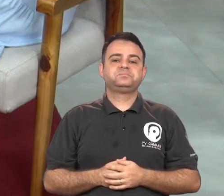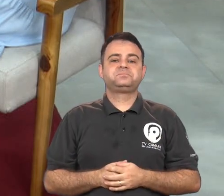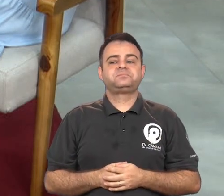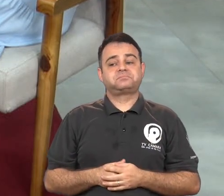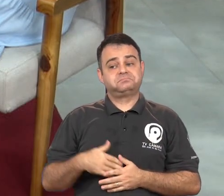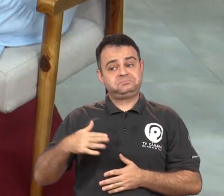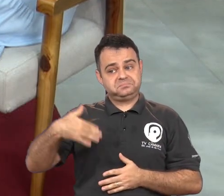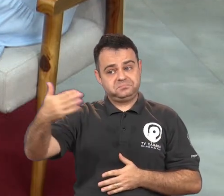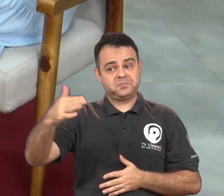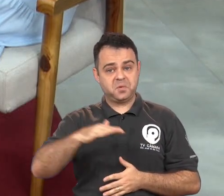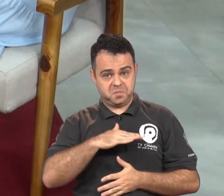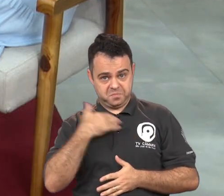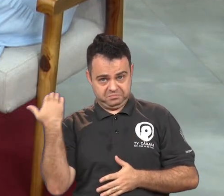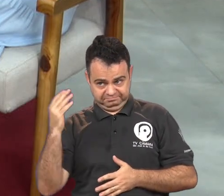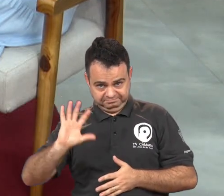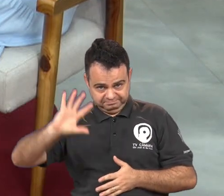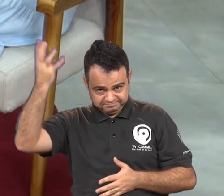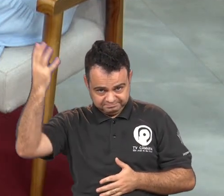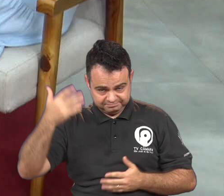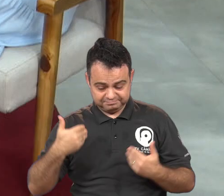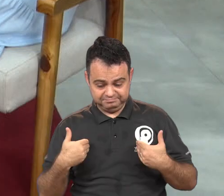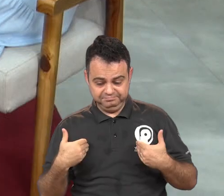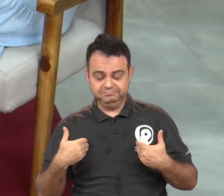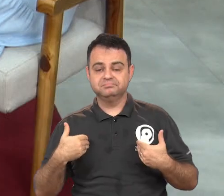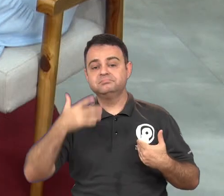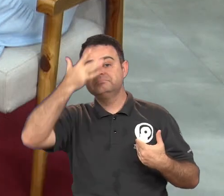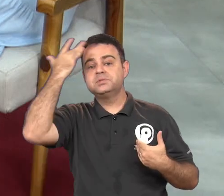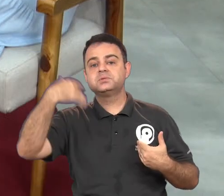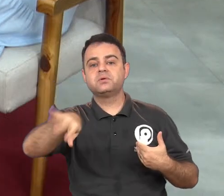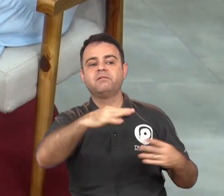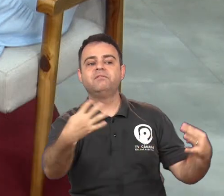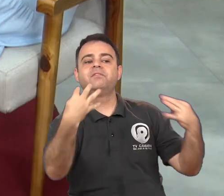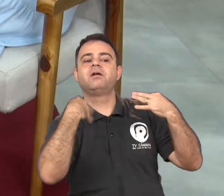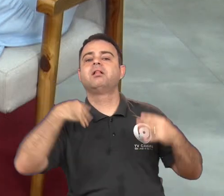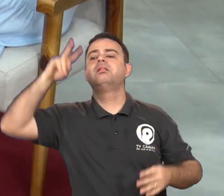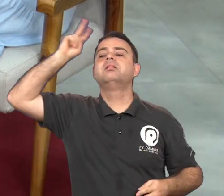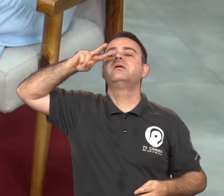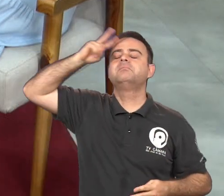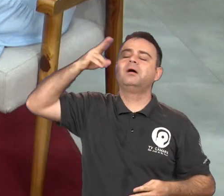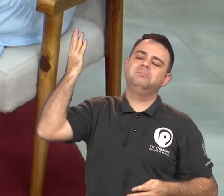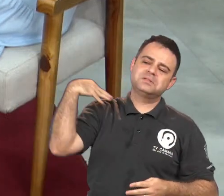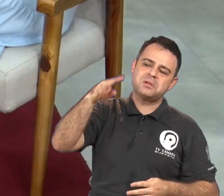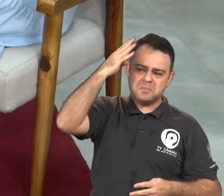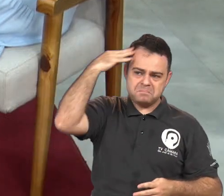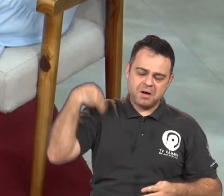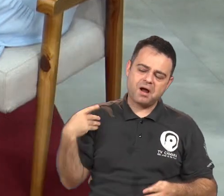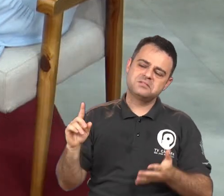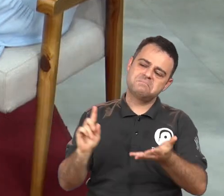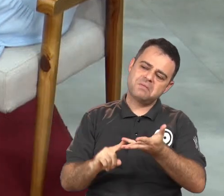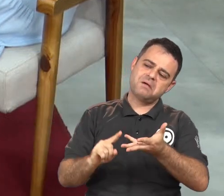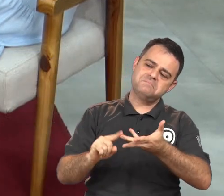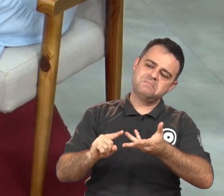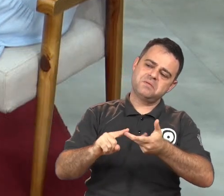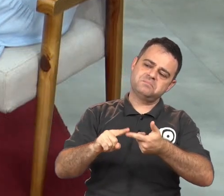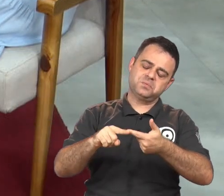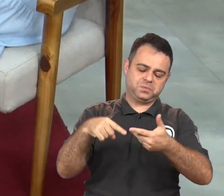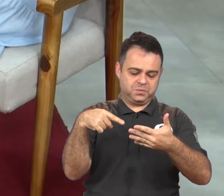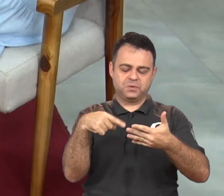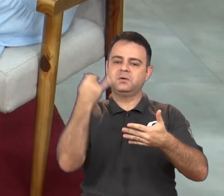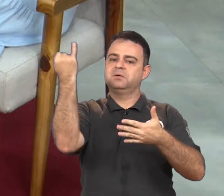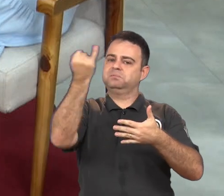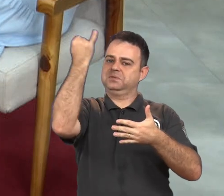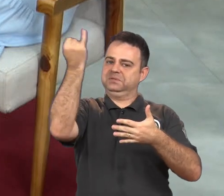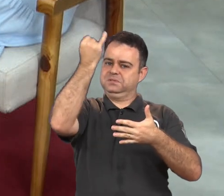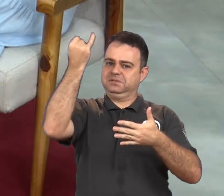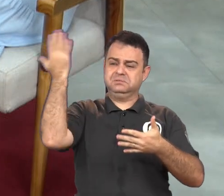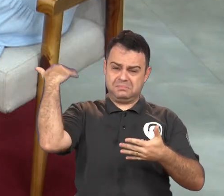vai deixar para as pessoas é mais importante do que tudo isso que a gente